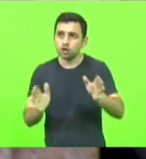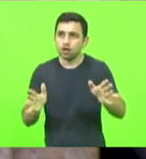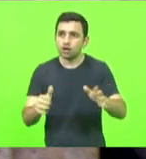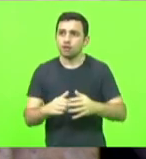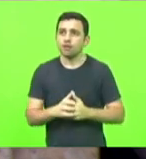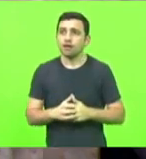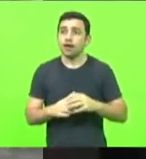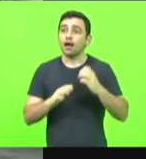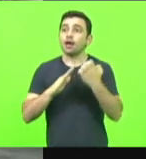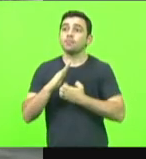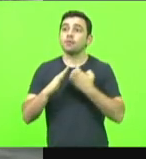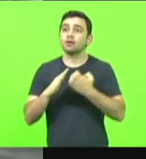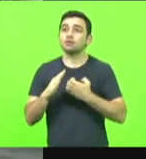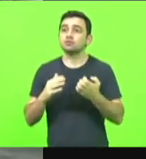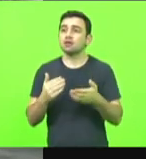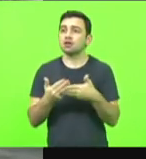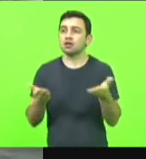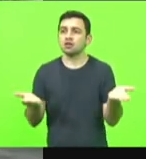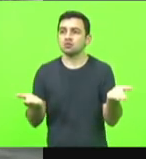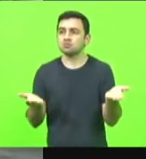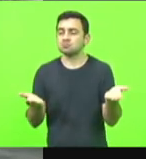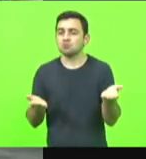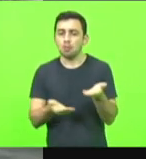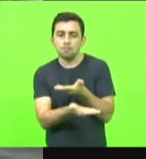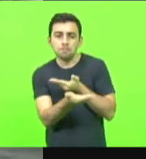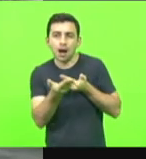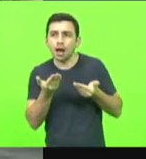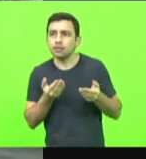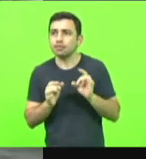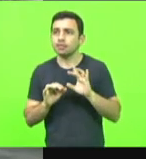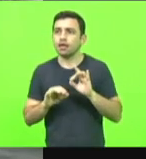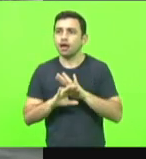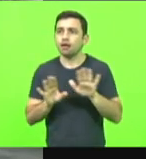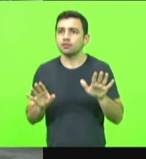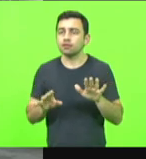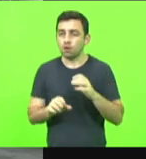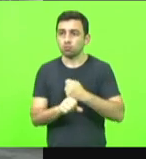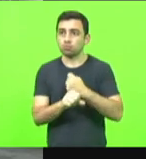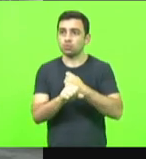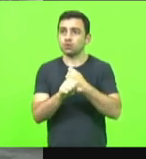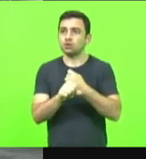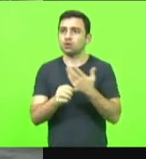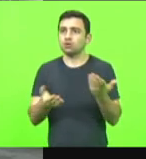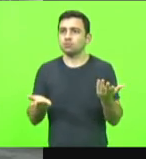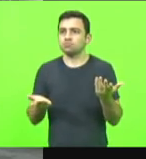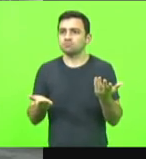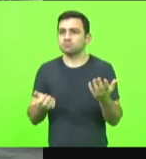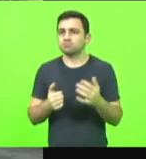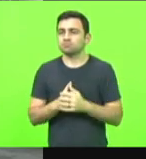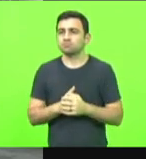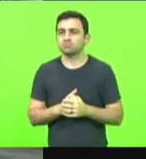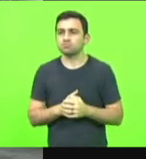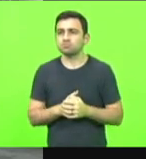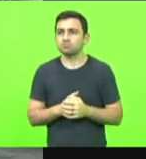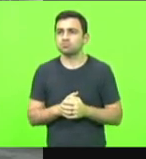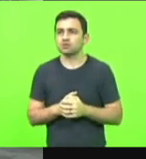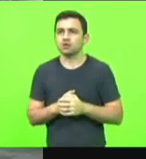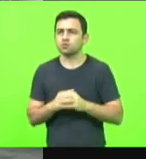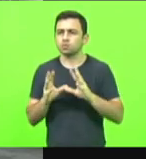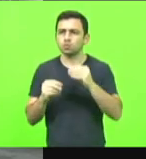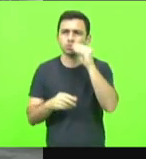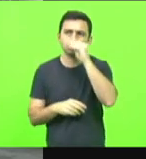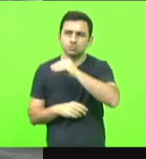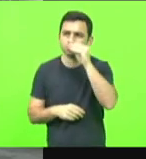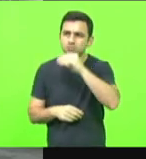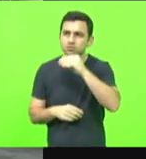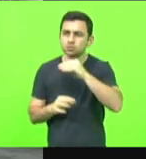empresa não teve nenhuma medida compensatória, olha, ela está lá, obra todo vapor, e até agora simplesmente ignoraram os